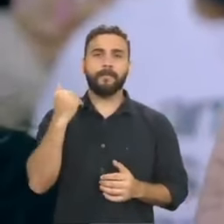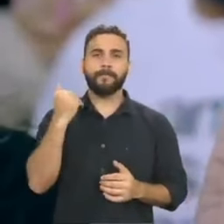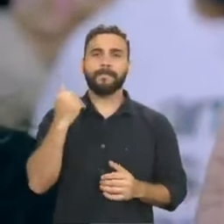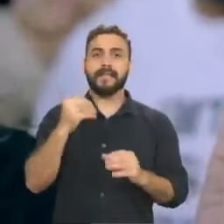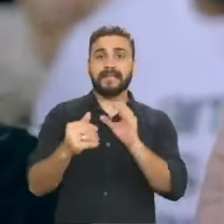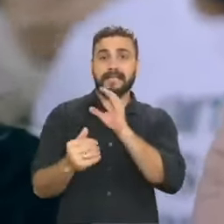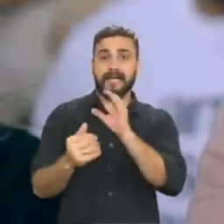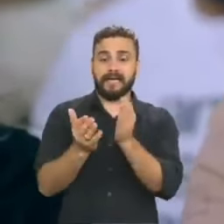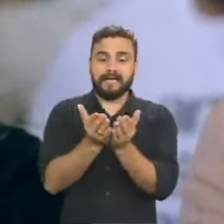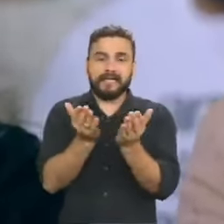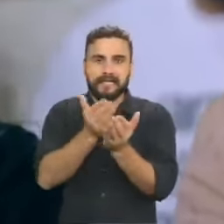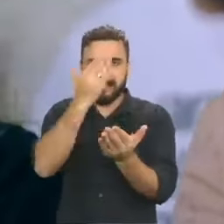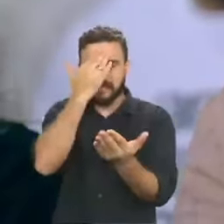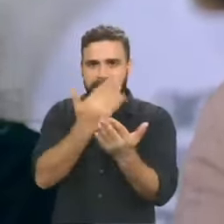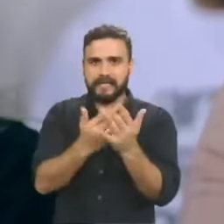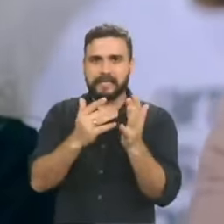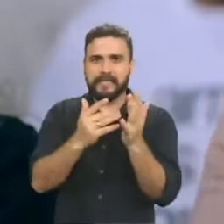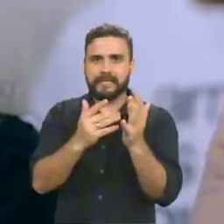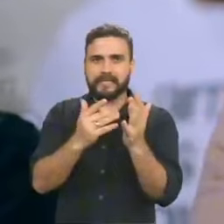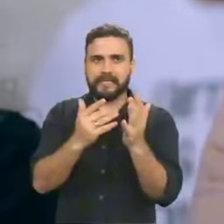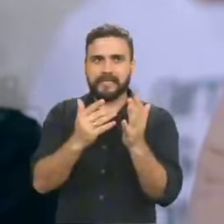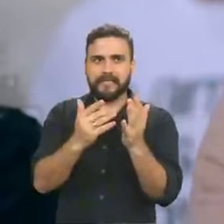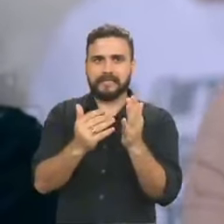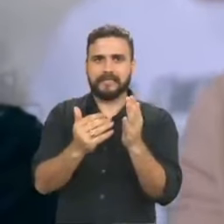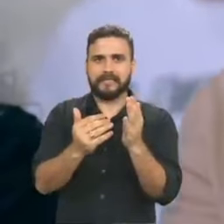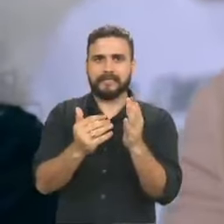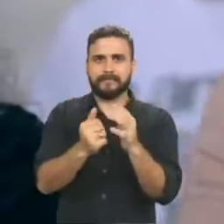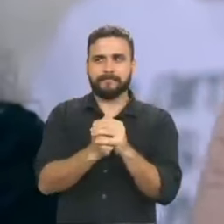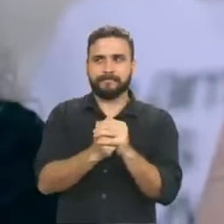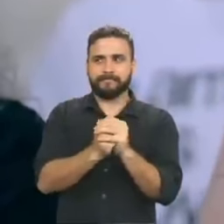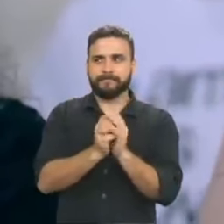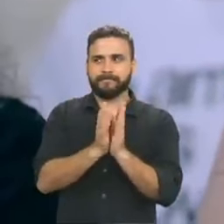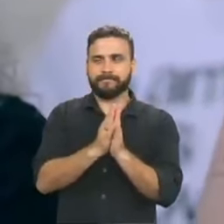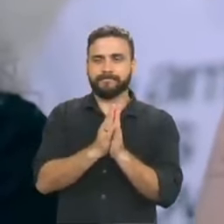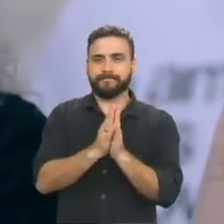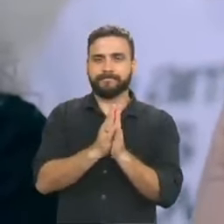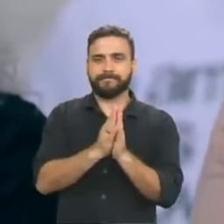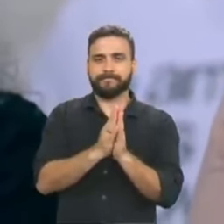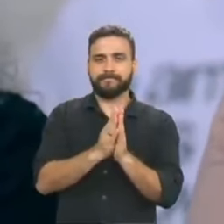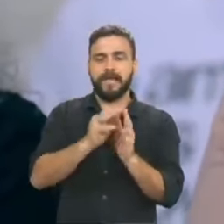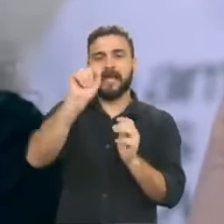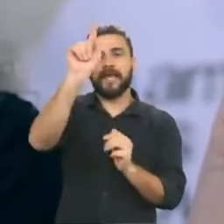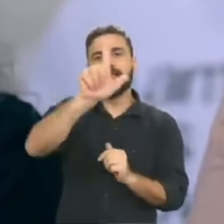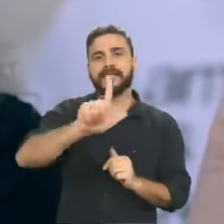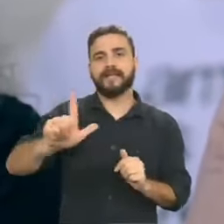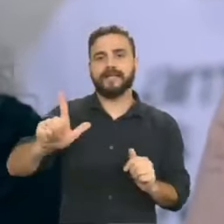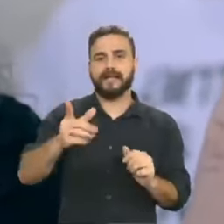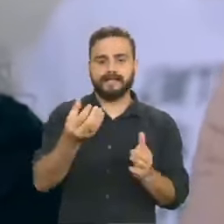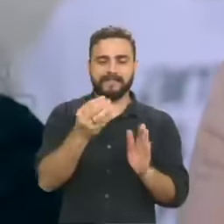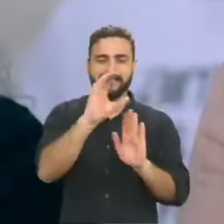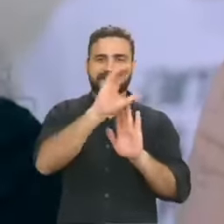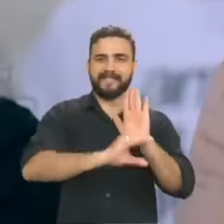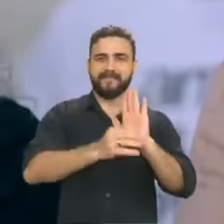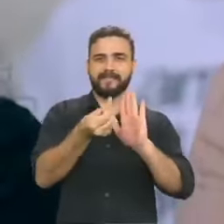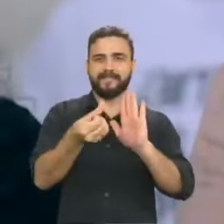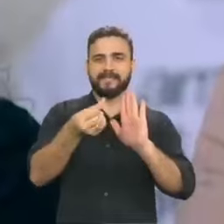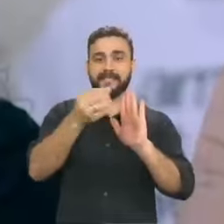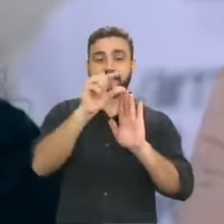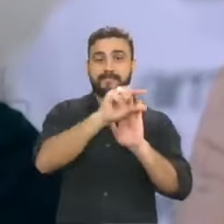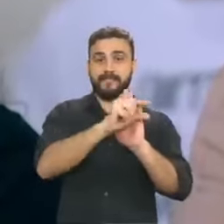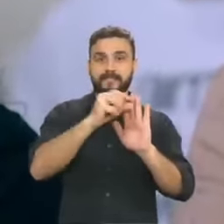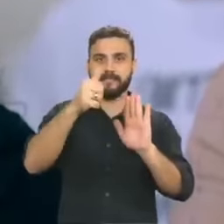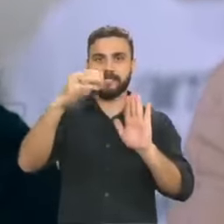da subsidiariedade. Por exemplo, Gálatas 6,10 diz assim, enquanto vocês